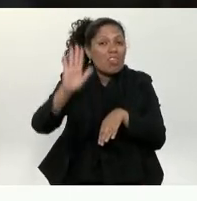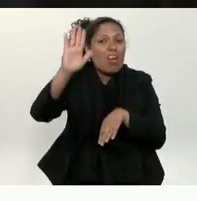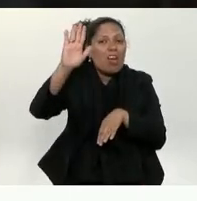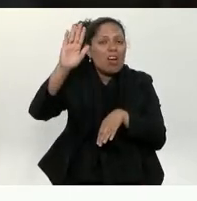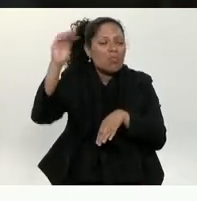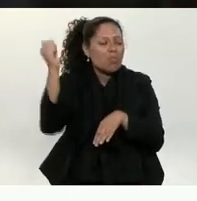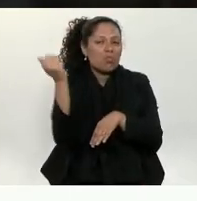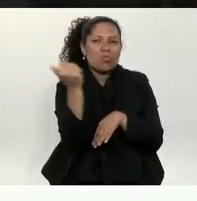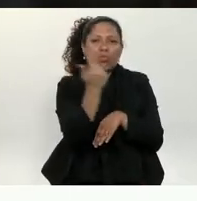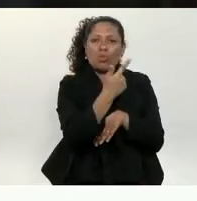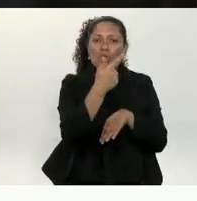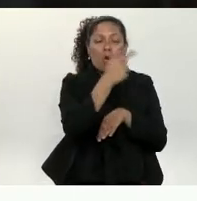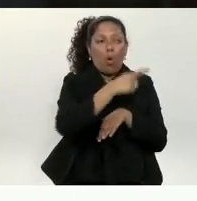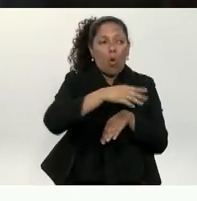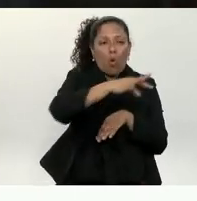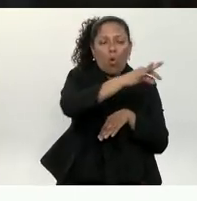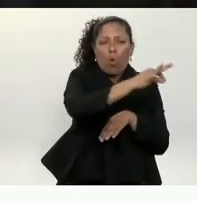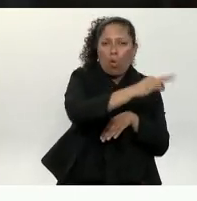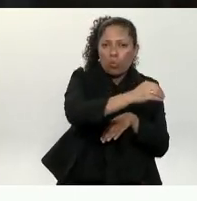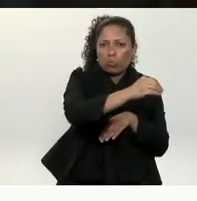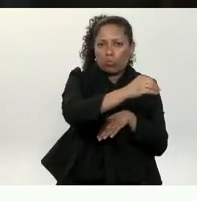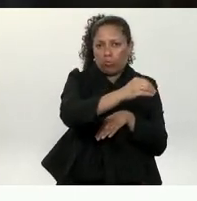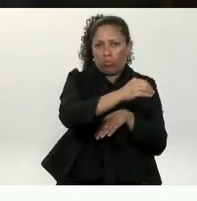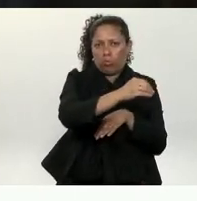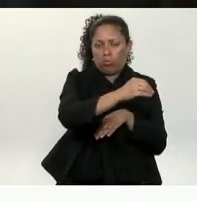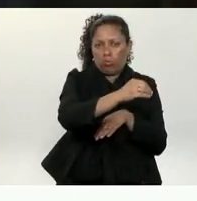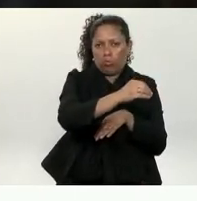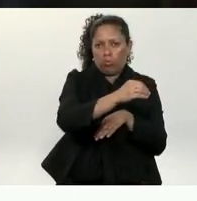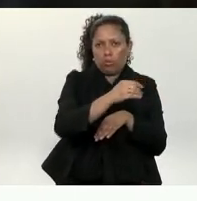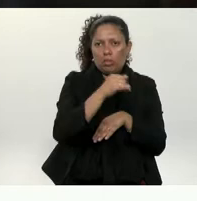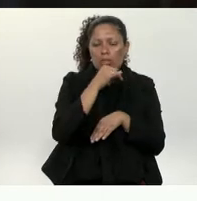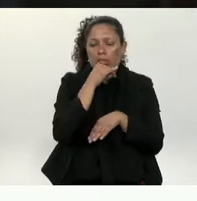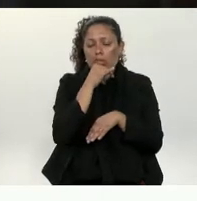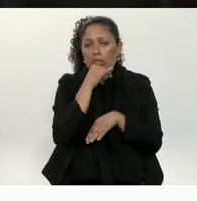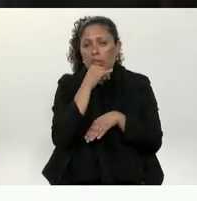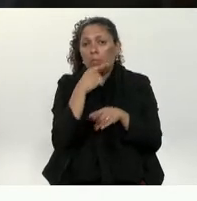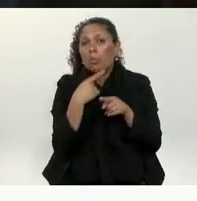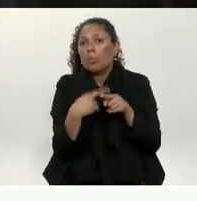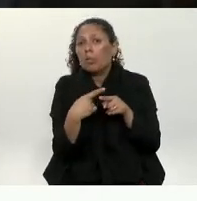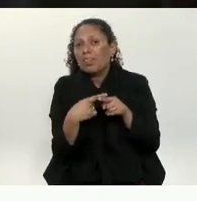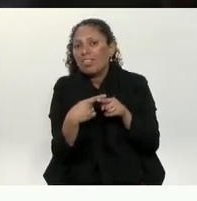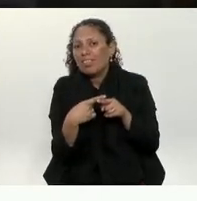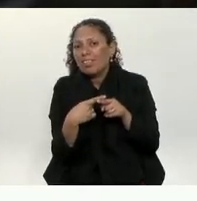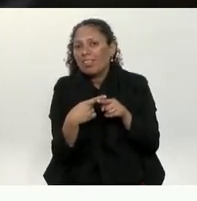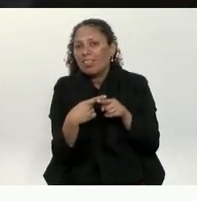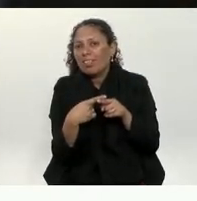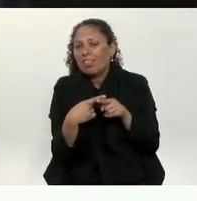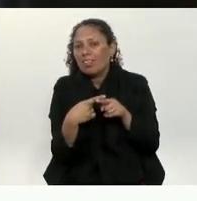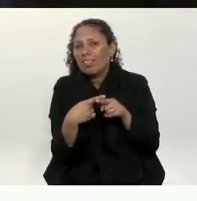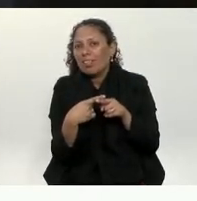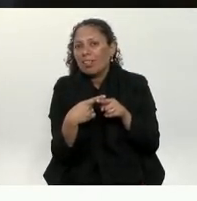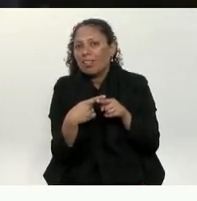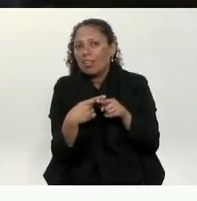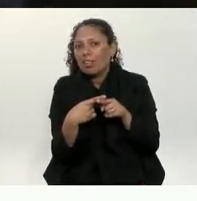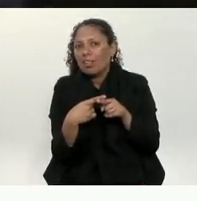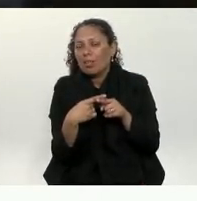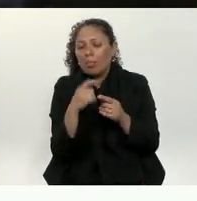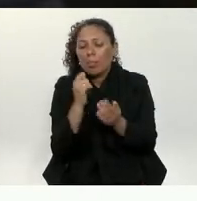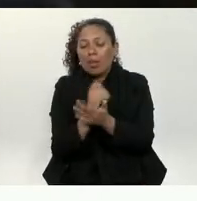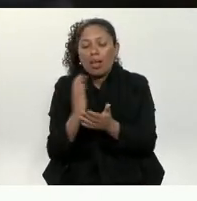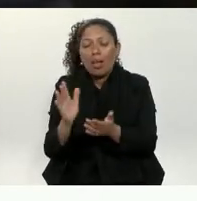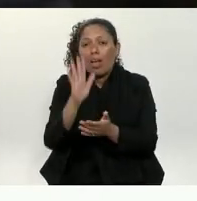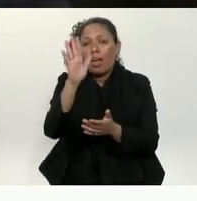que o mercado, muito mais caro do que seria necessário. Pura e simplesmente por se manter, presidente, uma